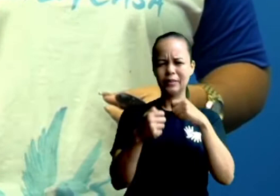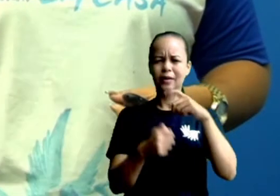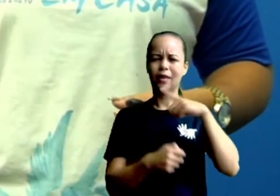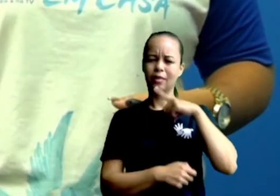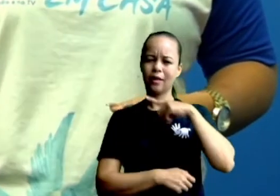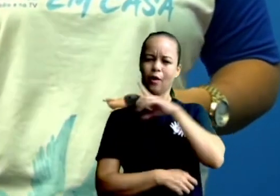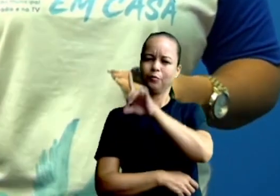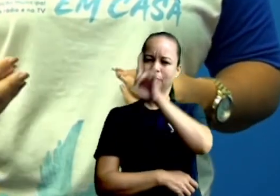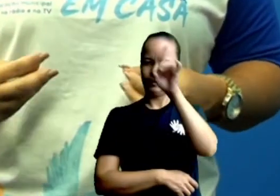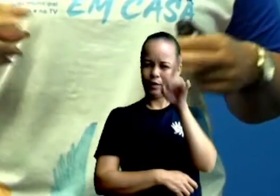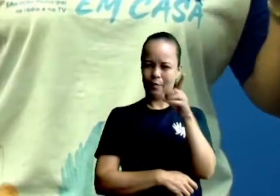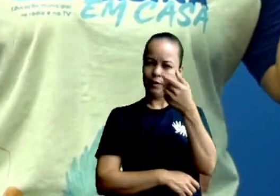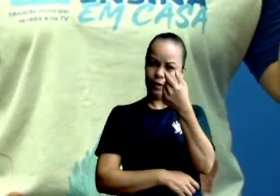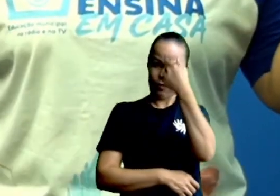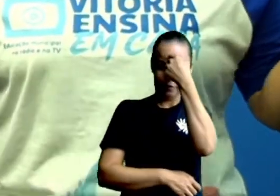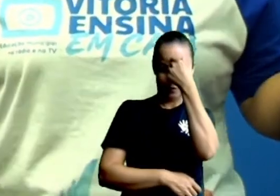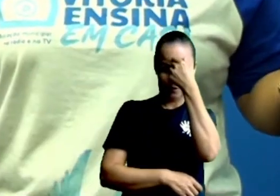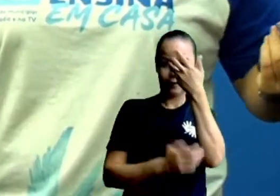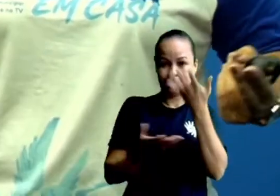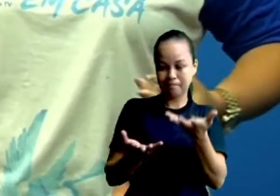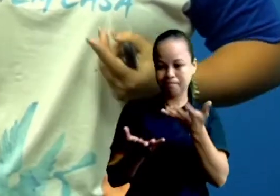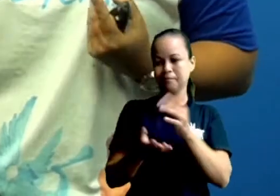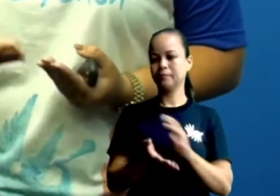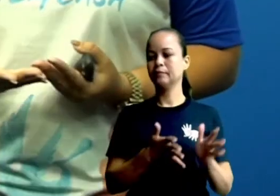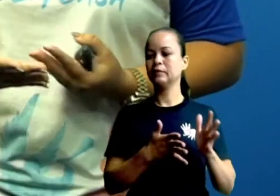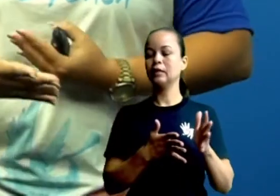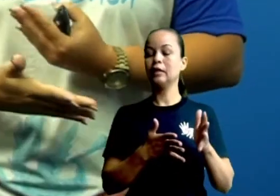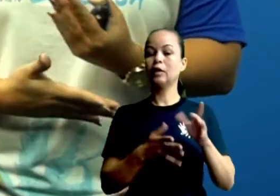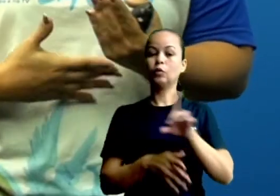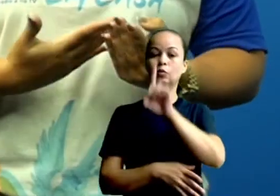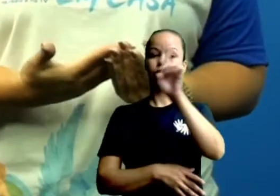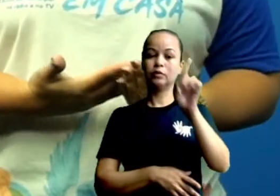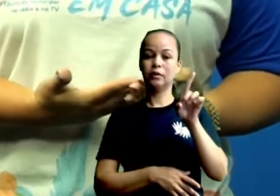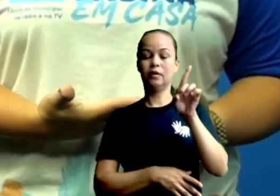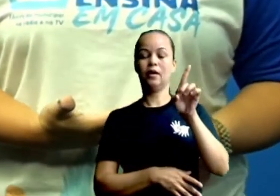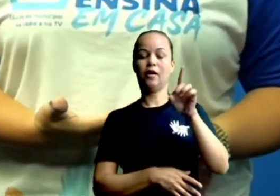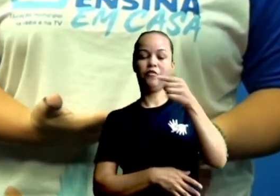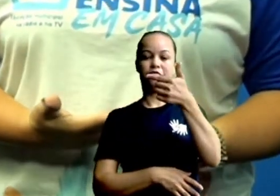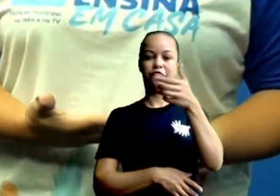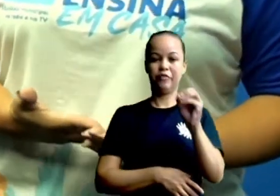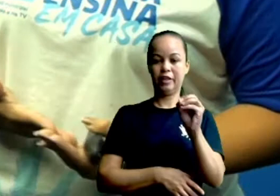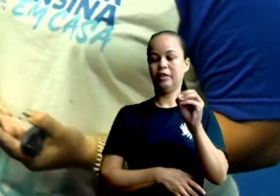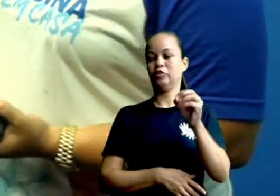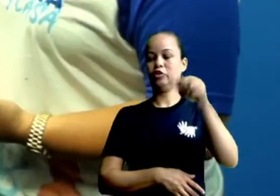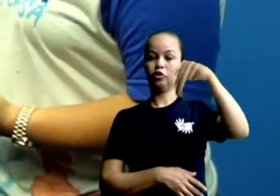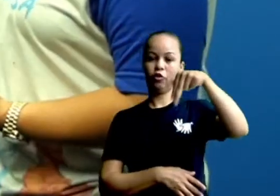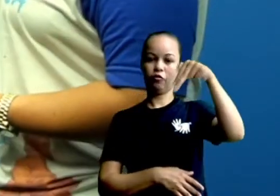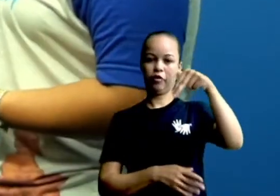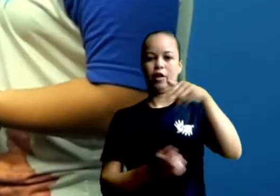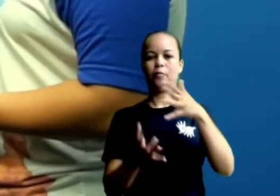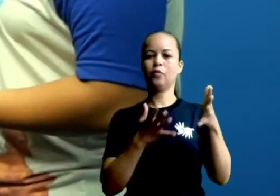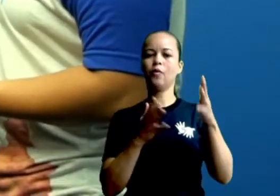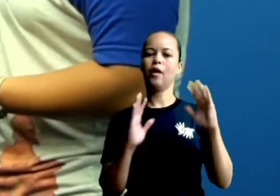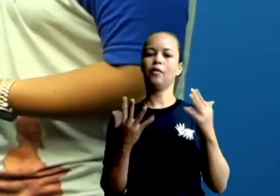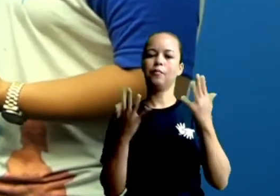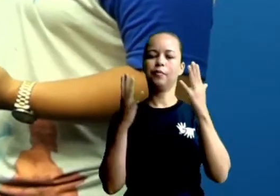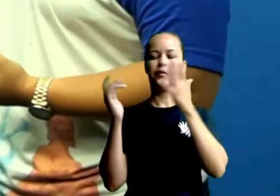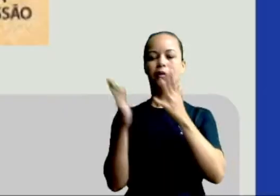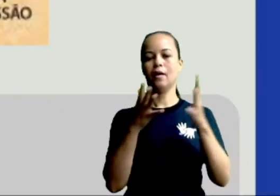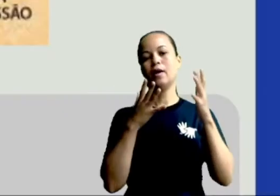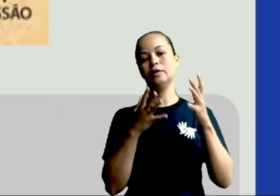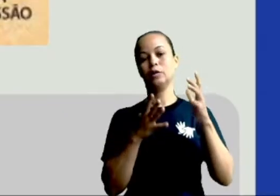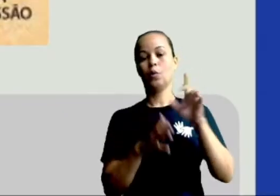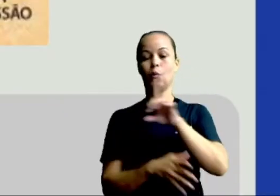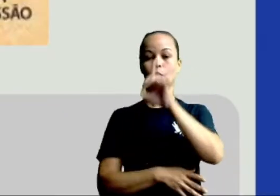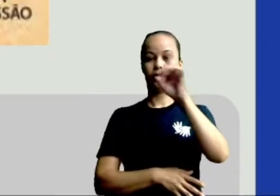de novembro é comemorado, é lembrado o Dia da Consciência Negra, certo? Lembrar a resistência